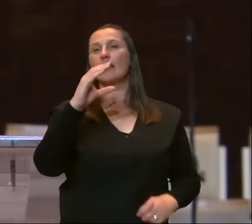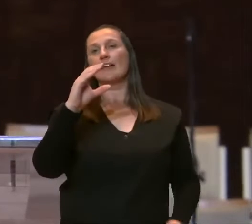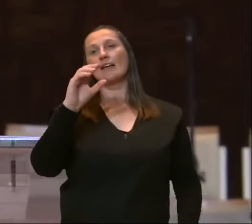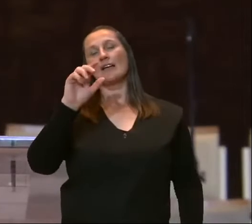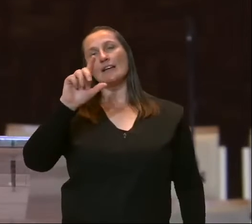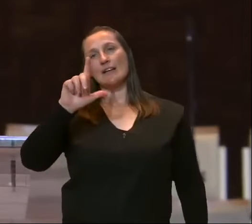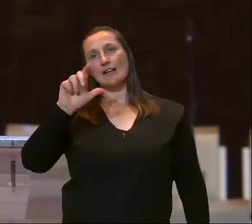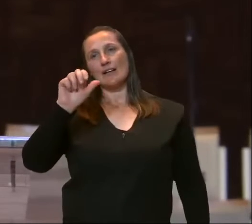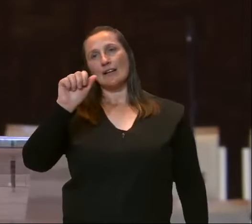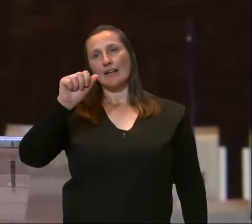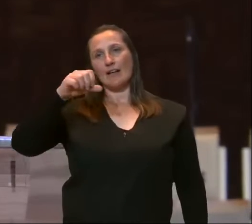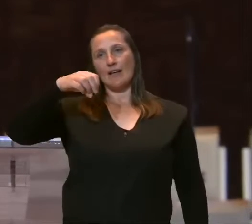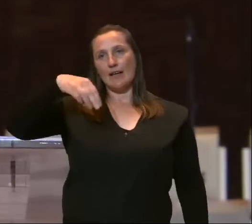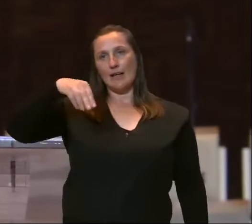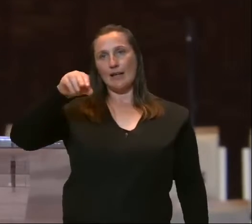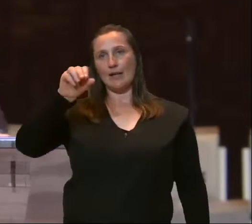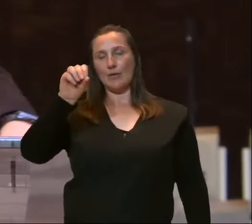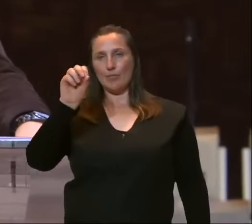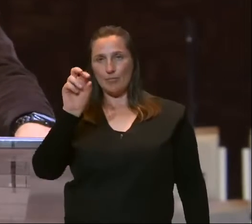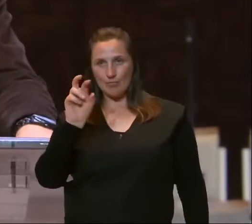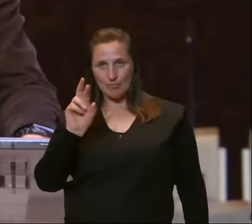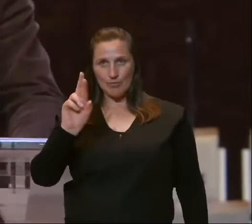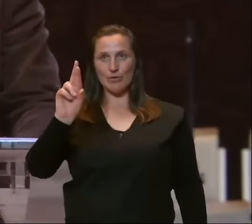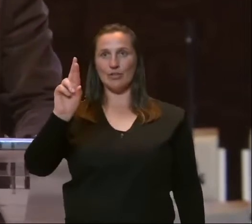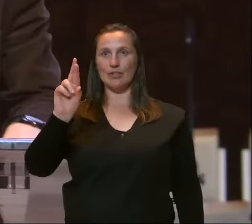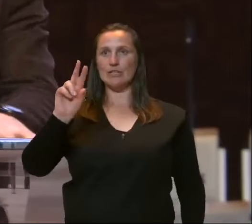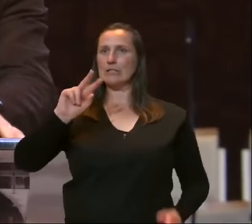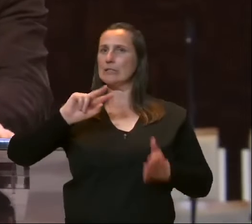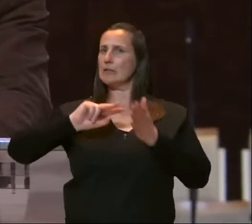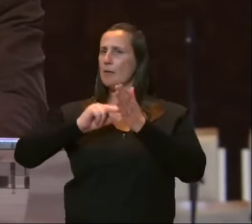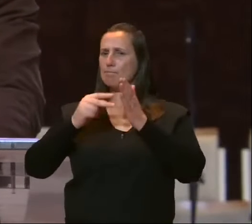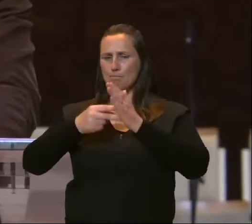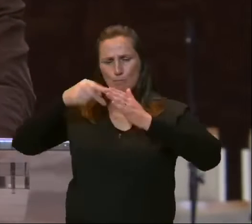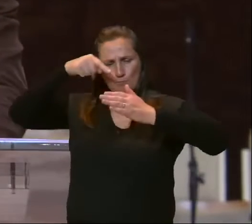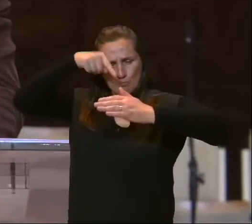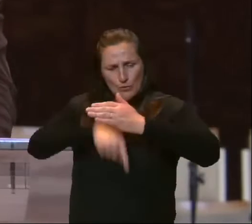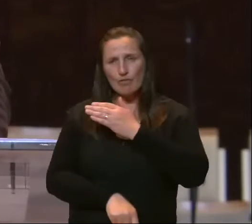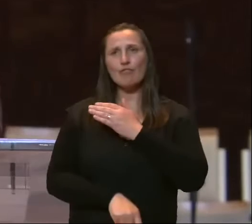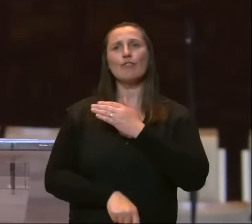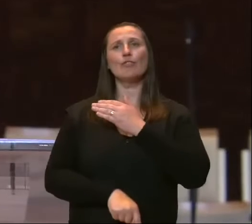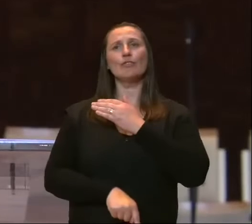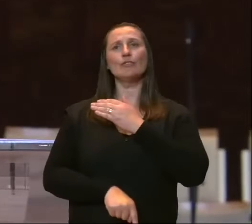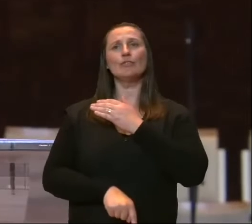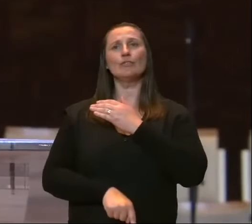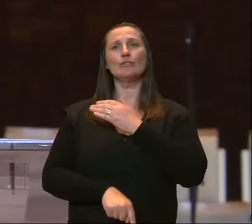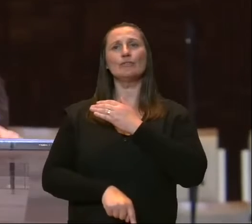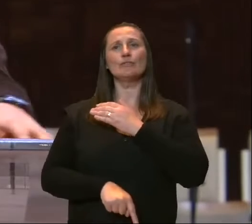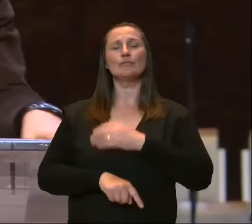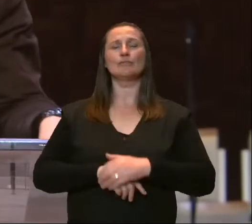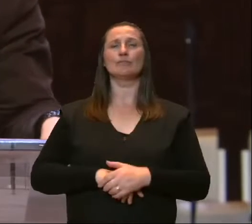socorro. E normalmente os tempos de espera são um convite de Deus à nossa vida.